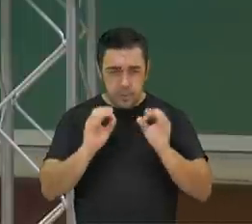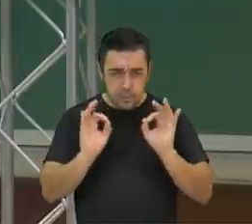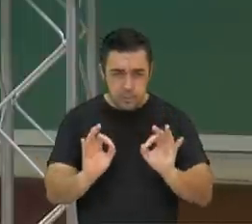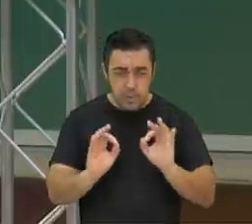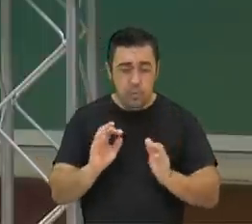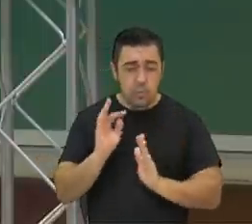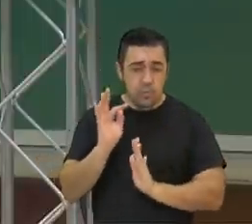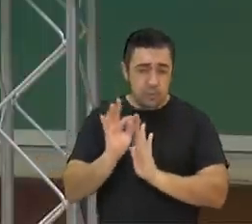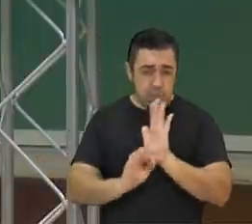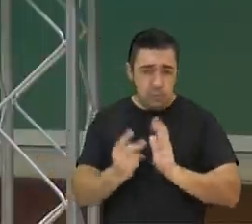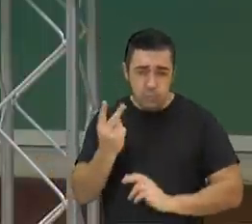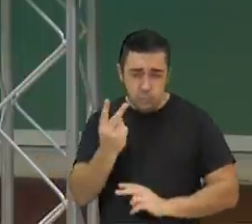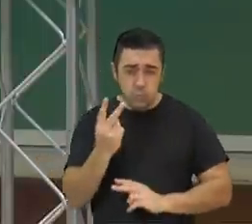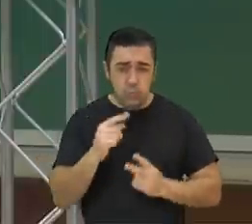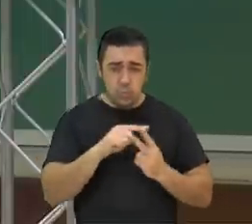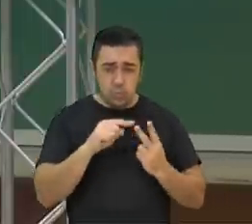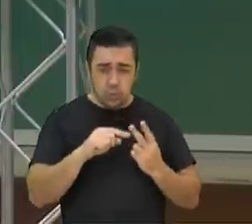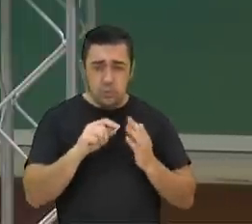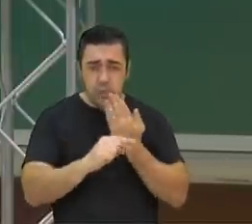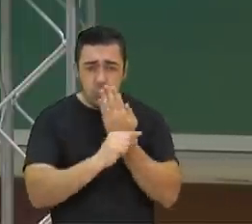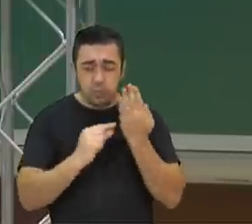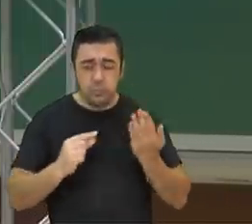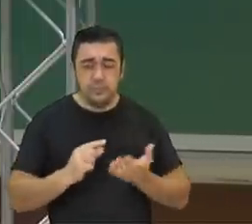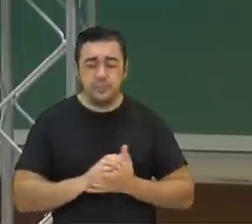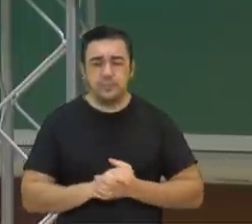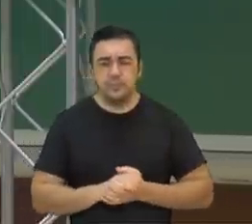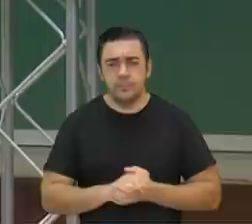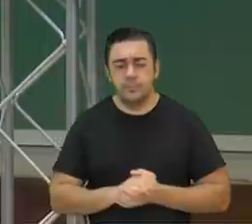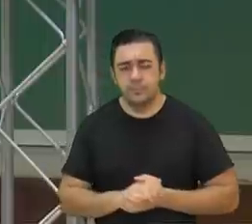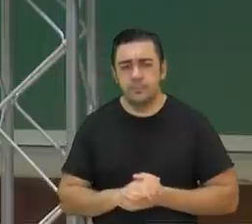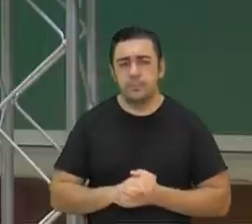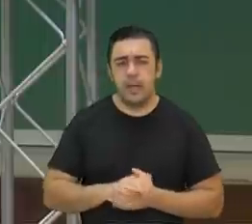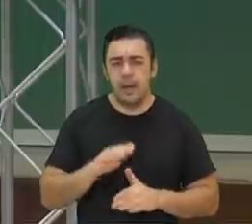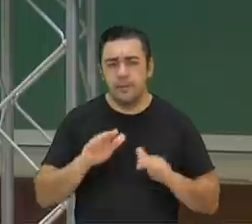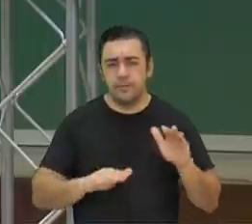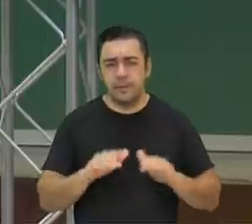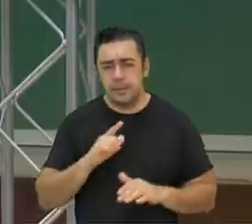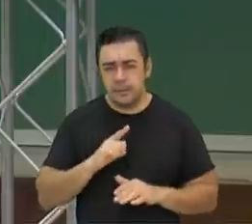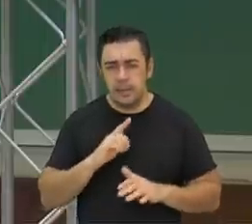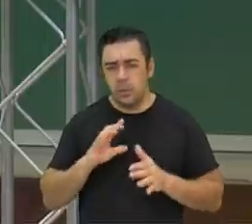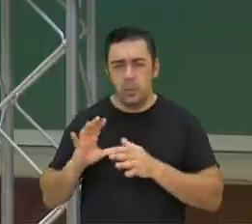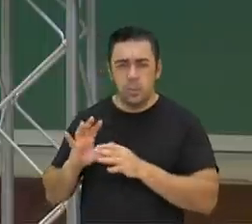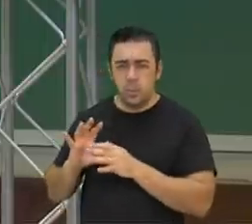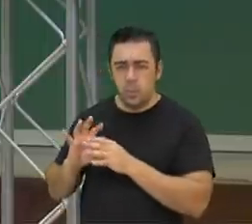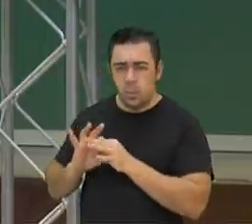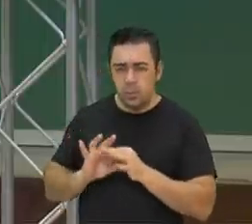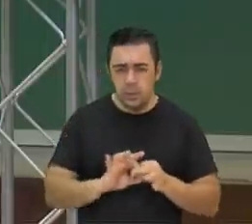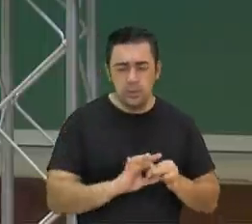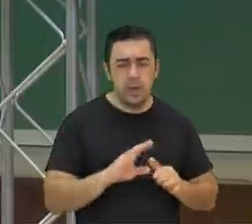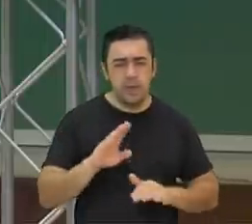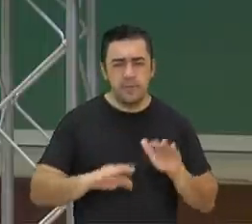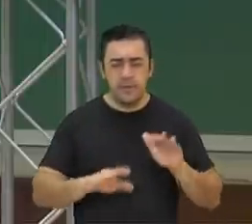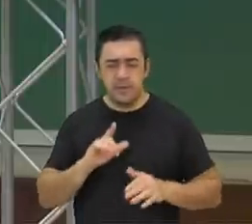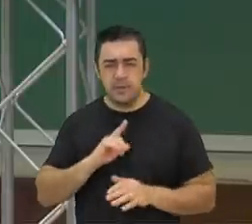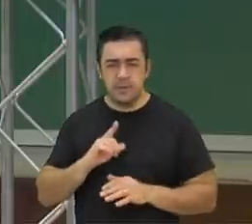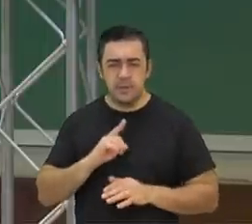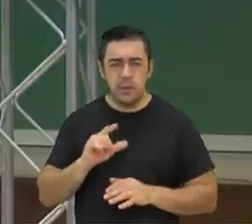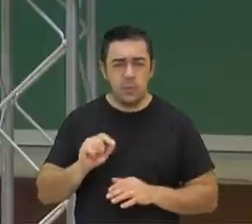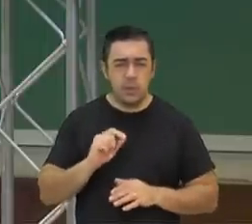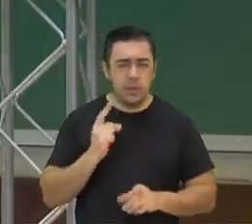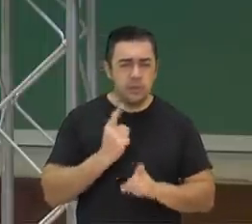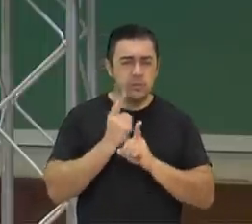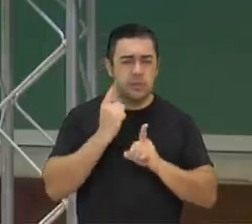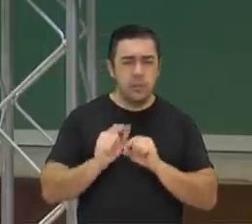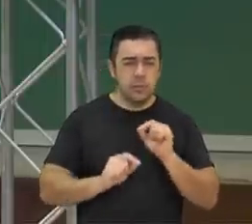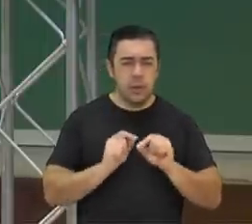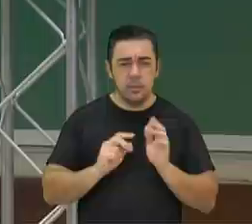os textos desses escritores, certo? Muitas vezes, ali no próprio contexto, a gente acaba inferindo, né, tentando adivinhar o